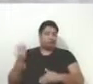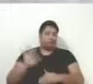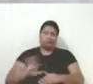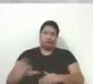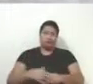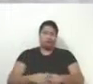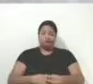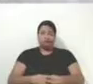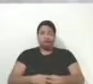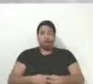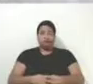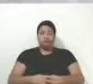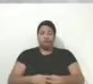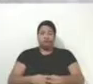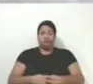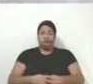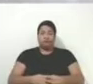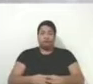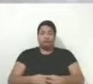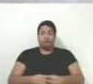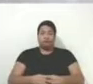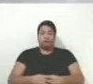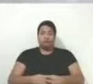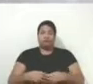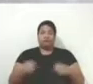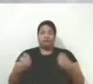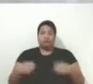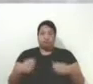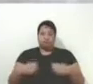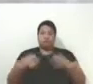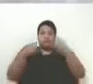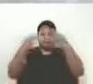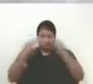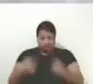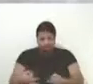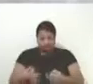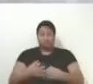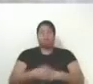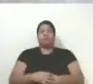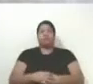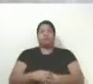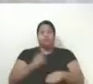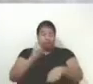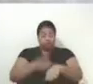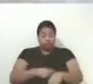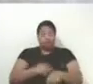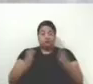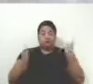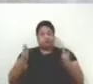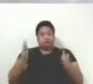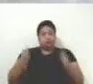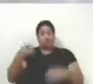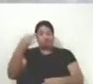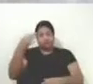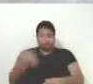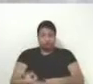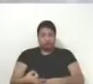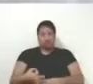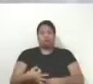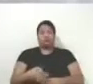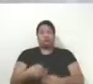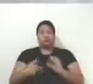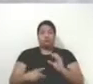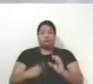Tem que ter a tramitação correta, tem que ter o tempo correto. É papel da Câmara.